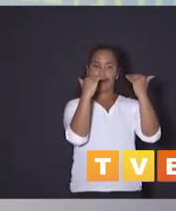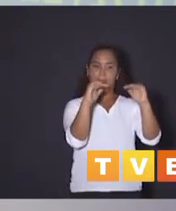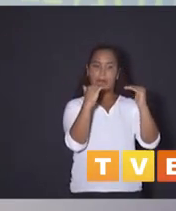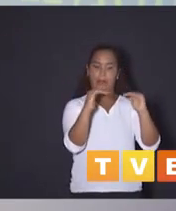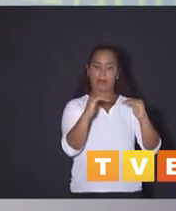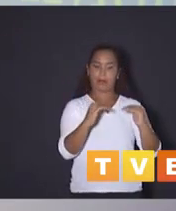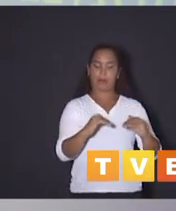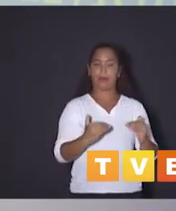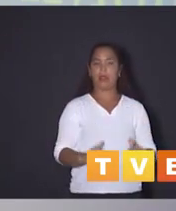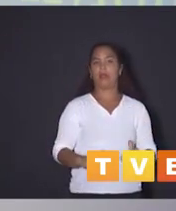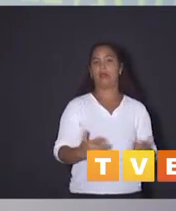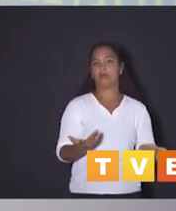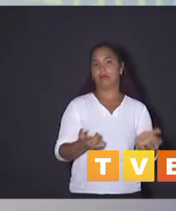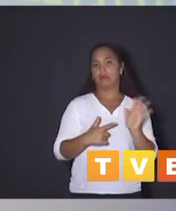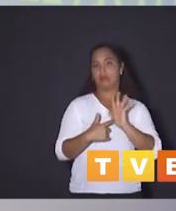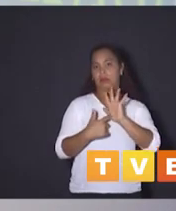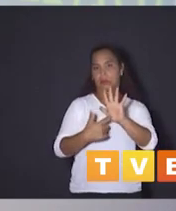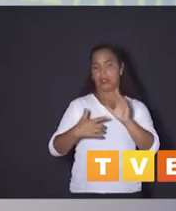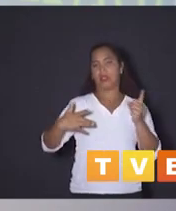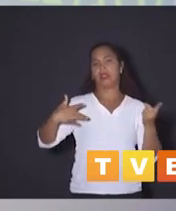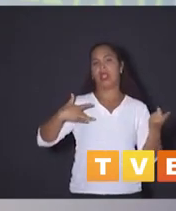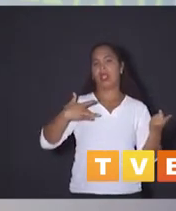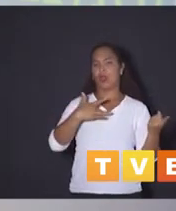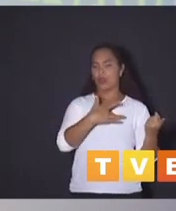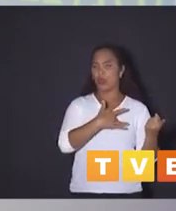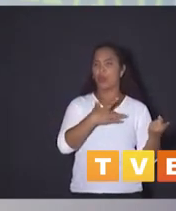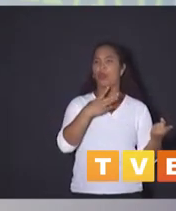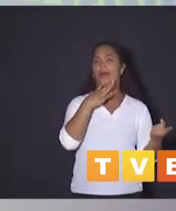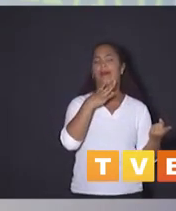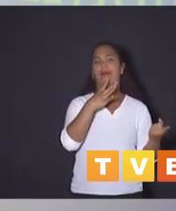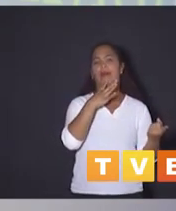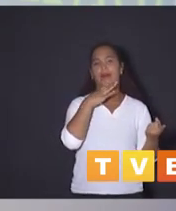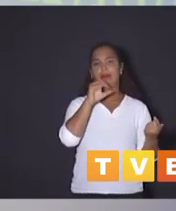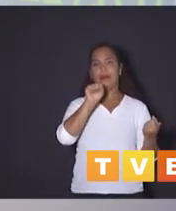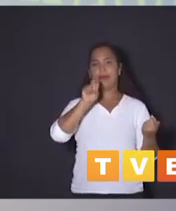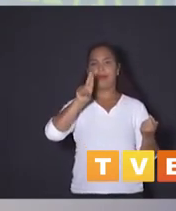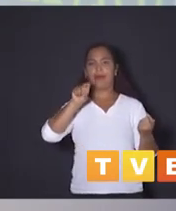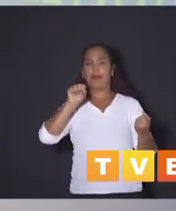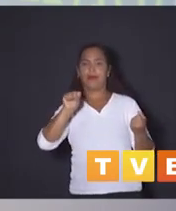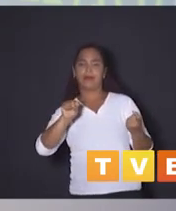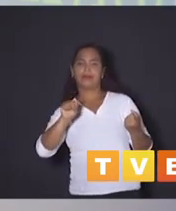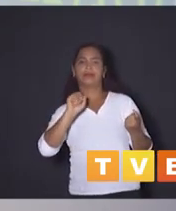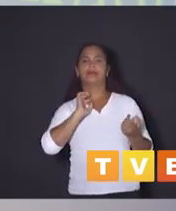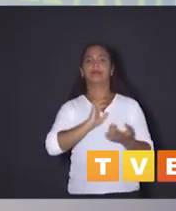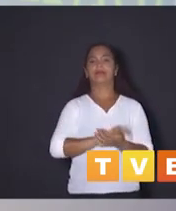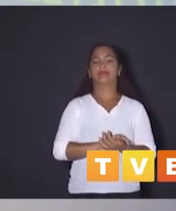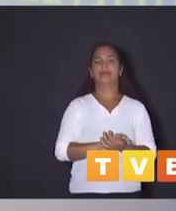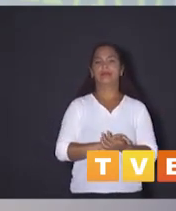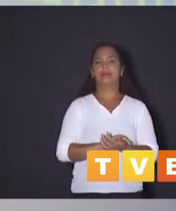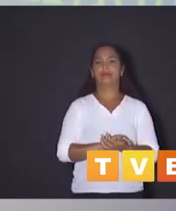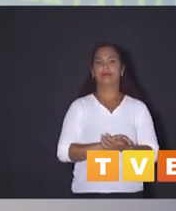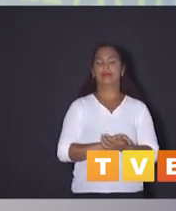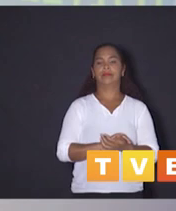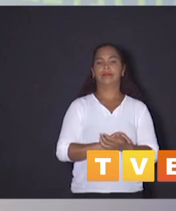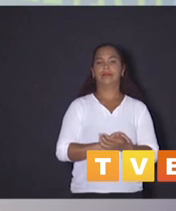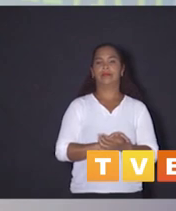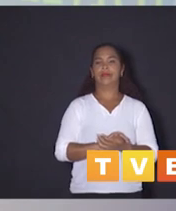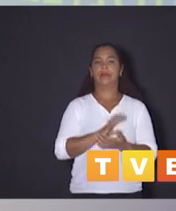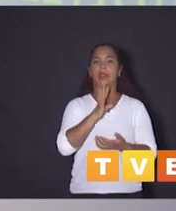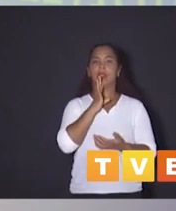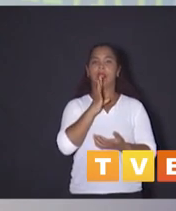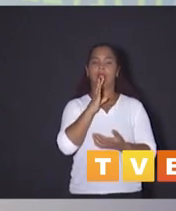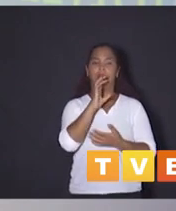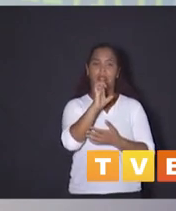né o mais conhecido deles é de saúde é todo mundo já ouviu falar do sus a gente já a gente já a a